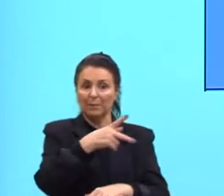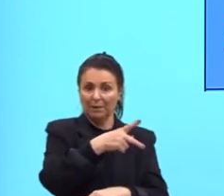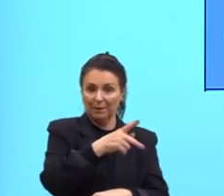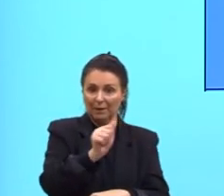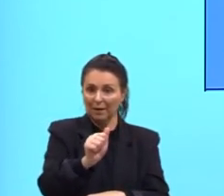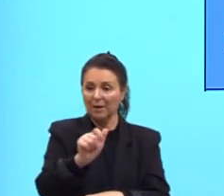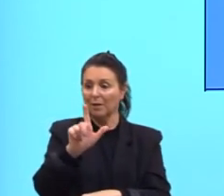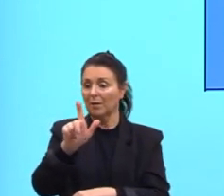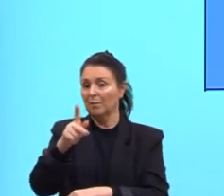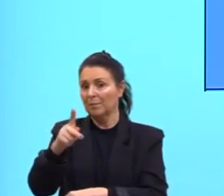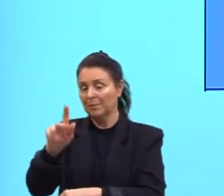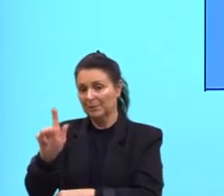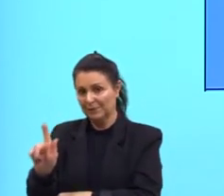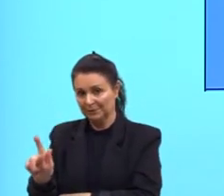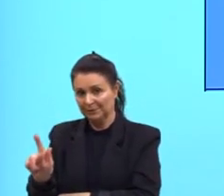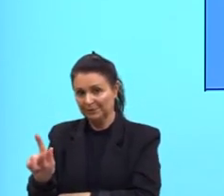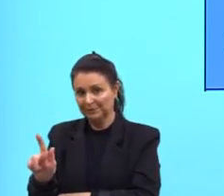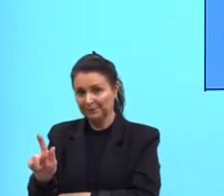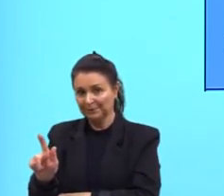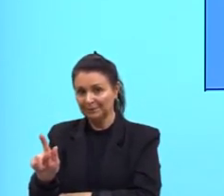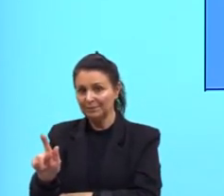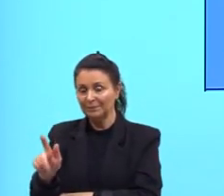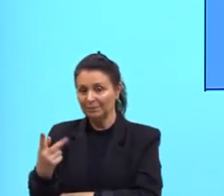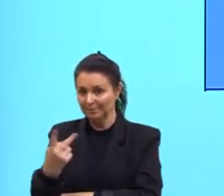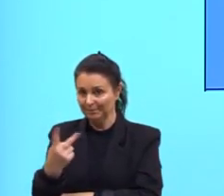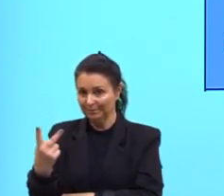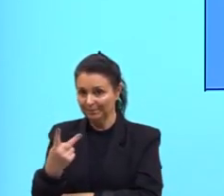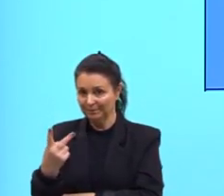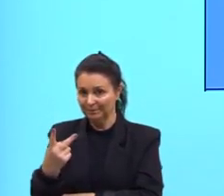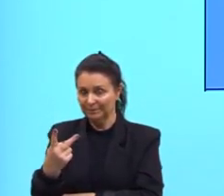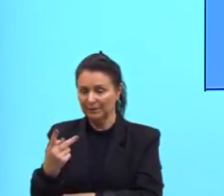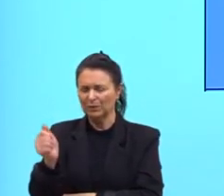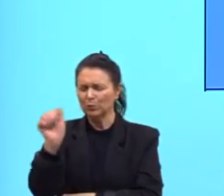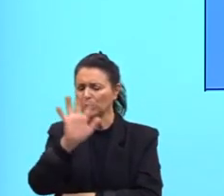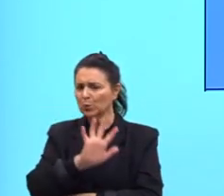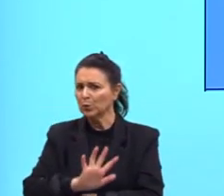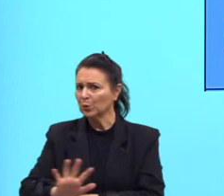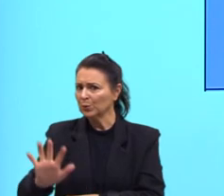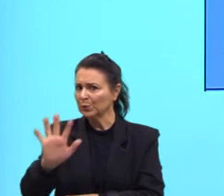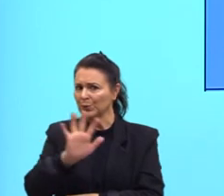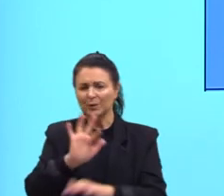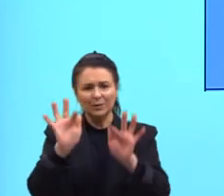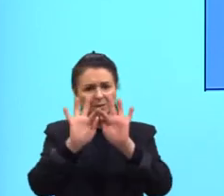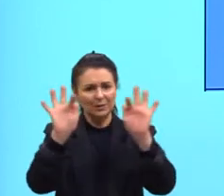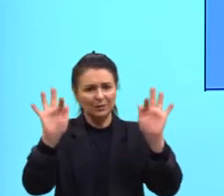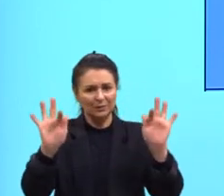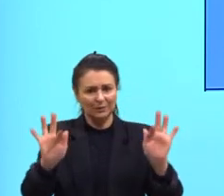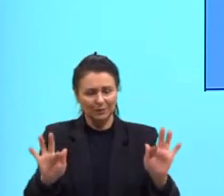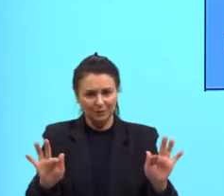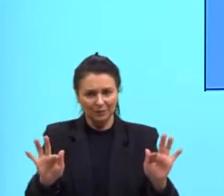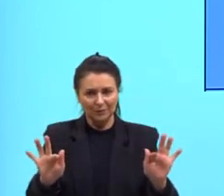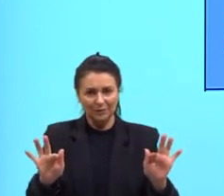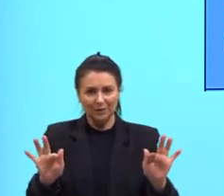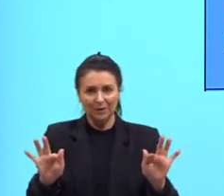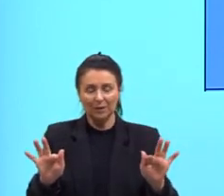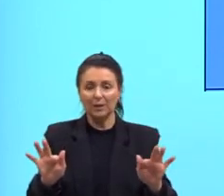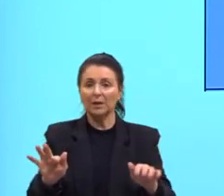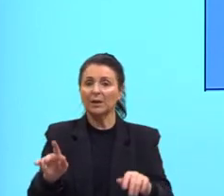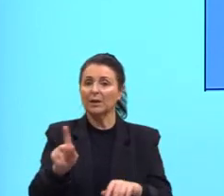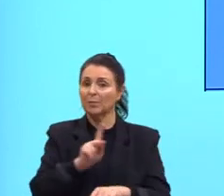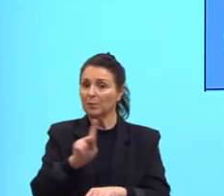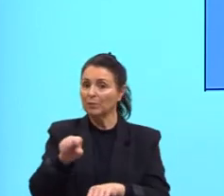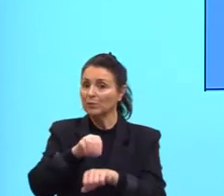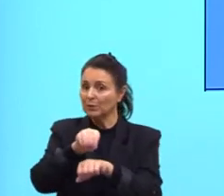pa quanto a nossa PG tá essas são todas as fórmulas E essas aqui em que eu indico que